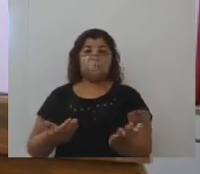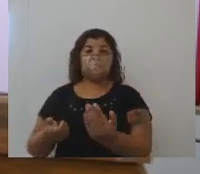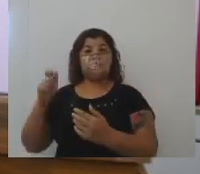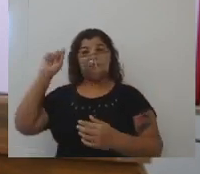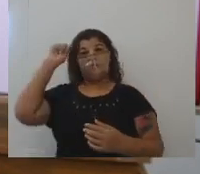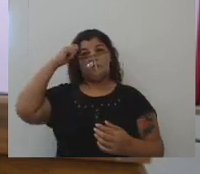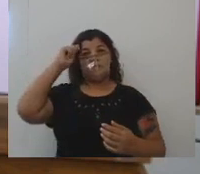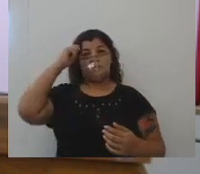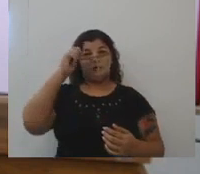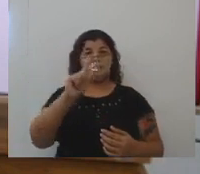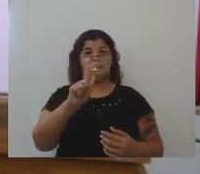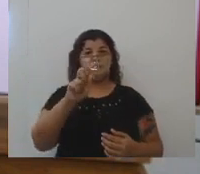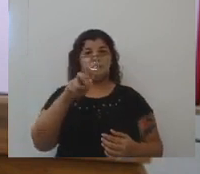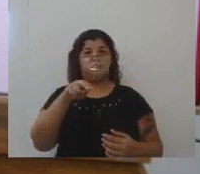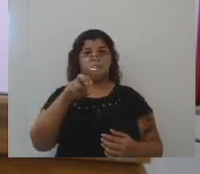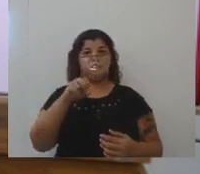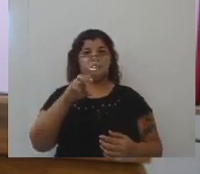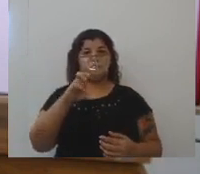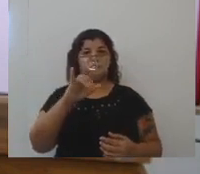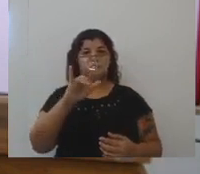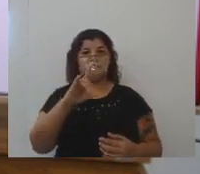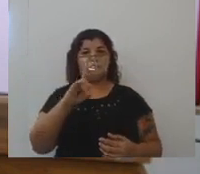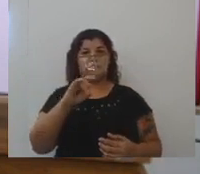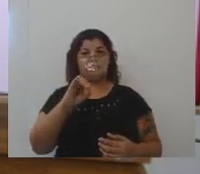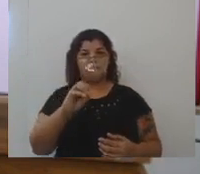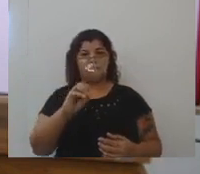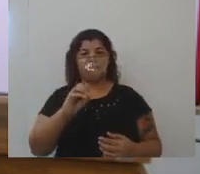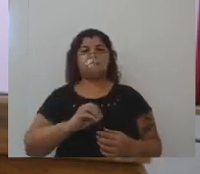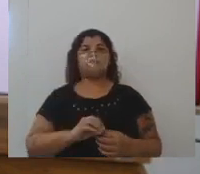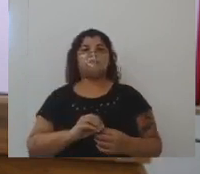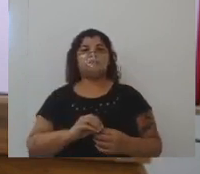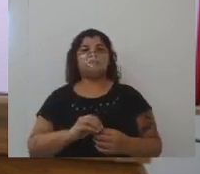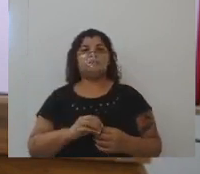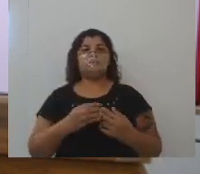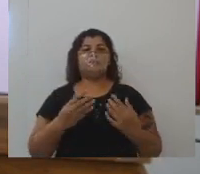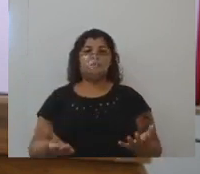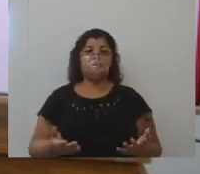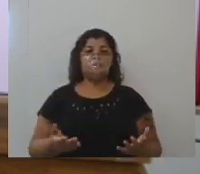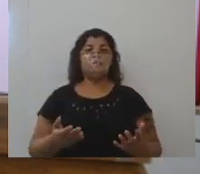negra, certo? Então, quando a gente diz assim,